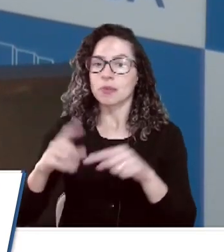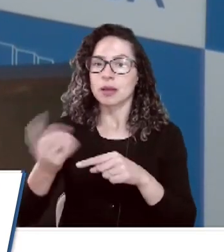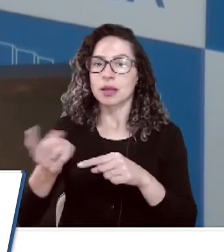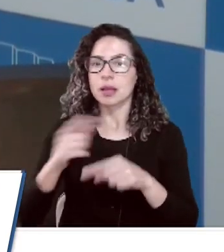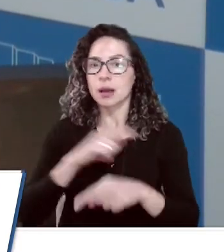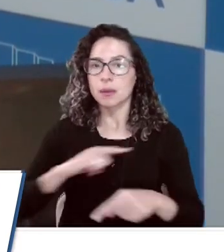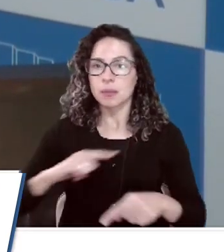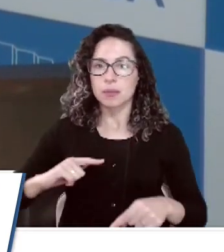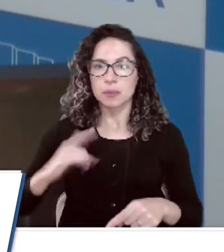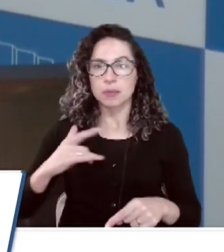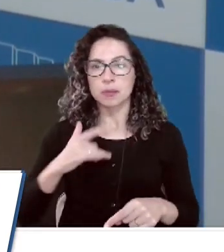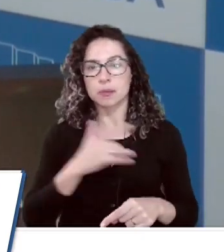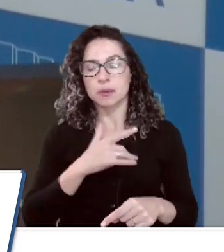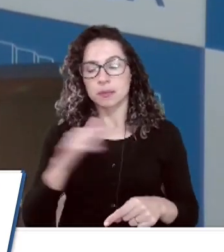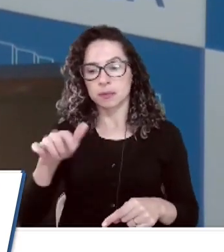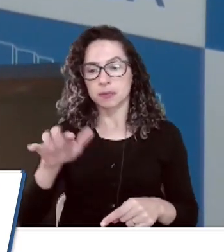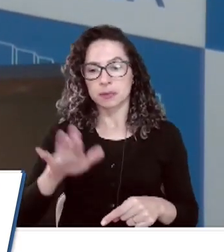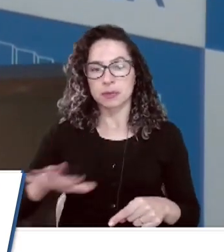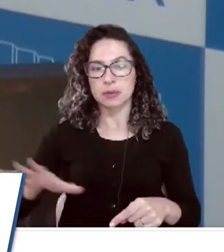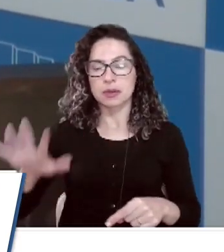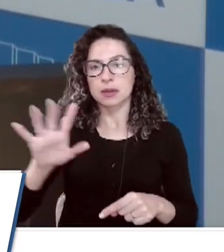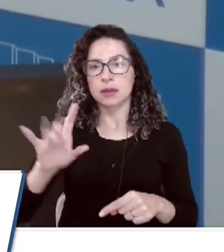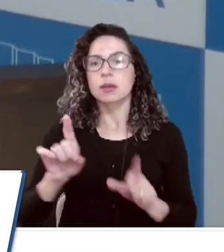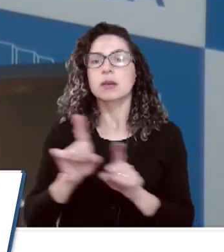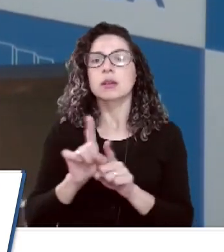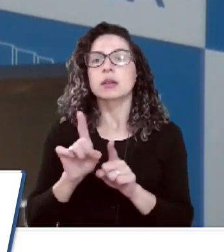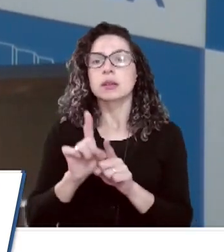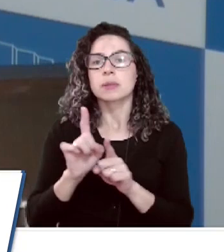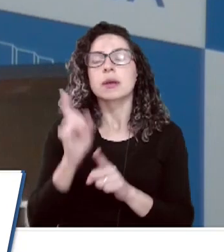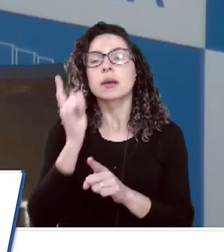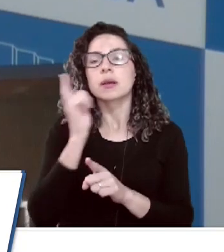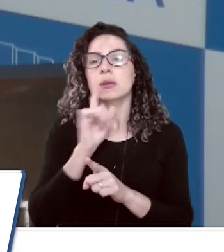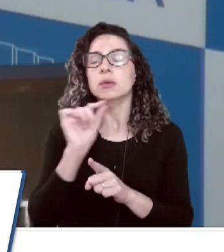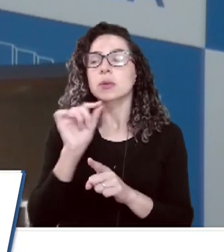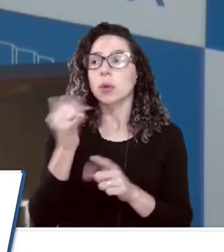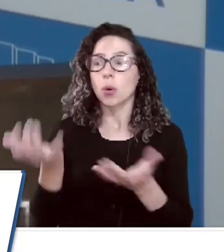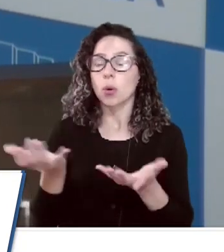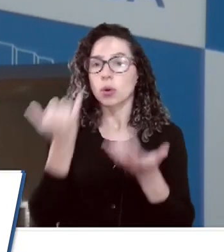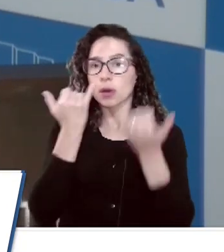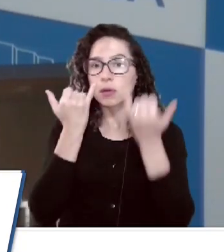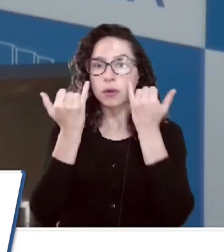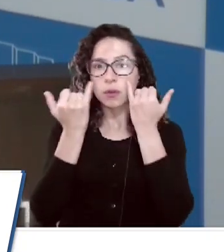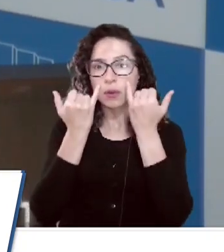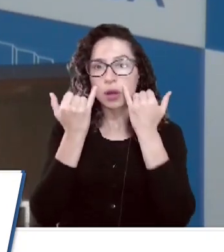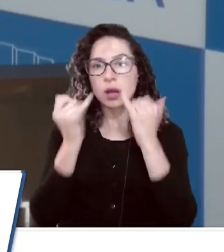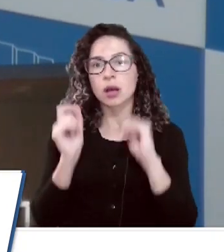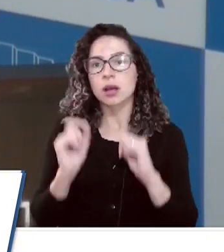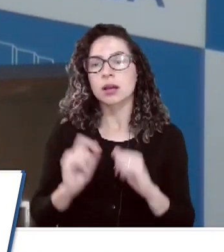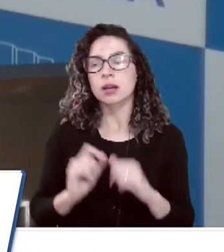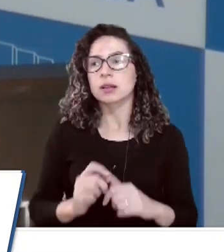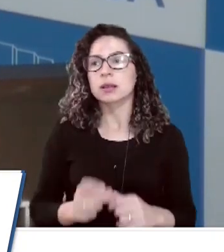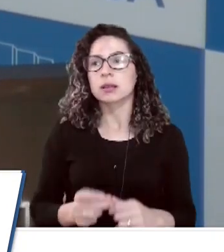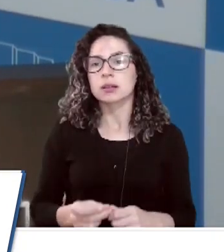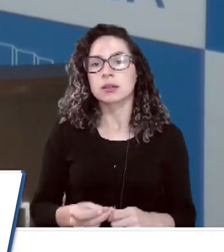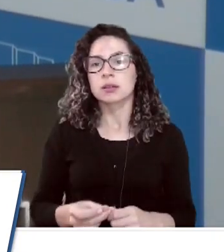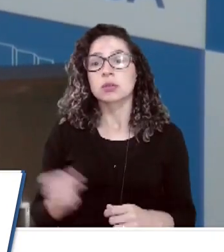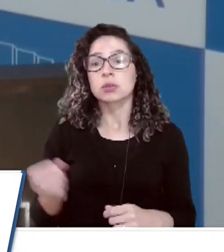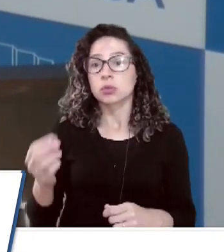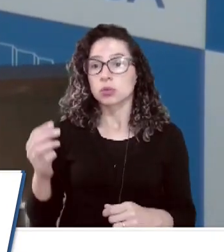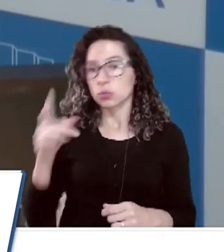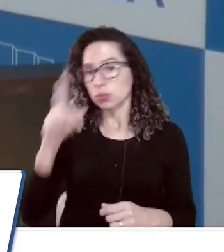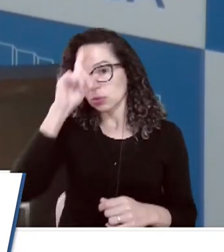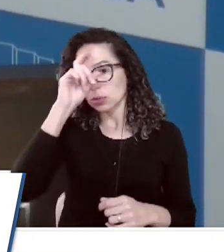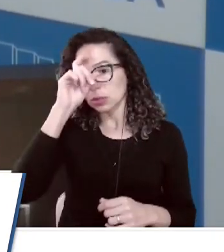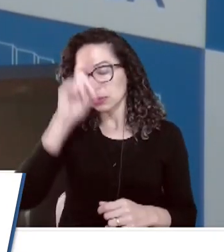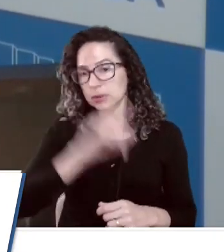nossa região. E além disso, presidente, tive a informação hoje que o nosso Hospital Público